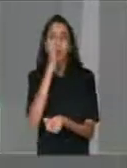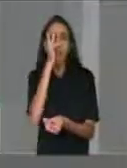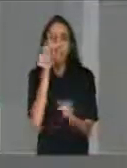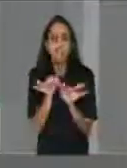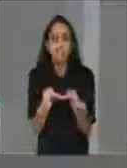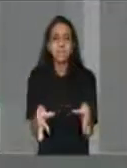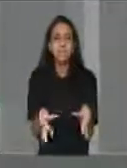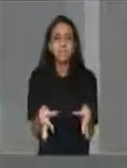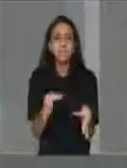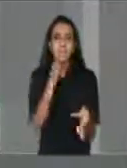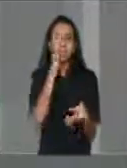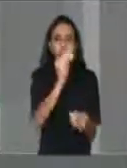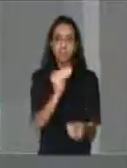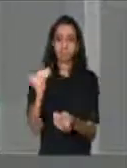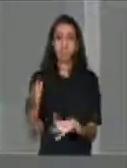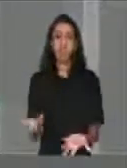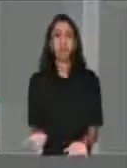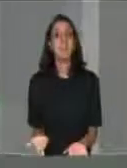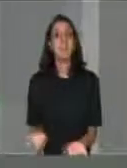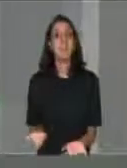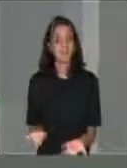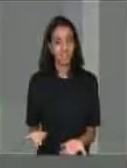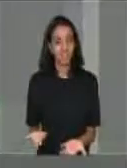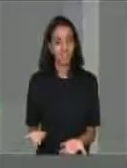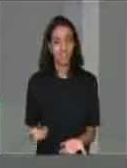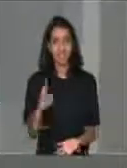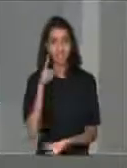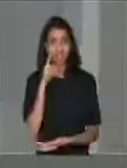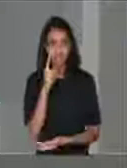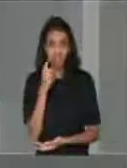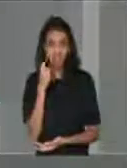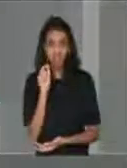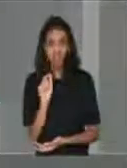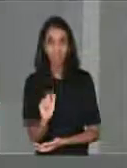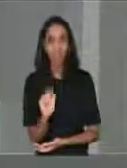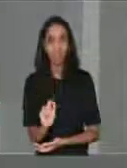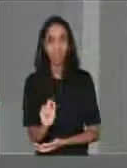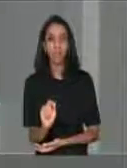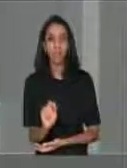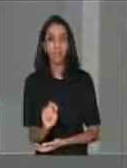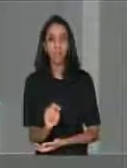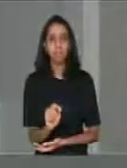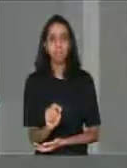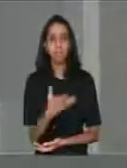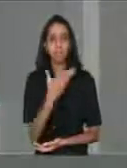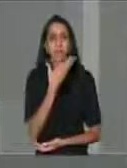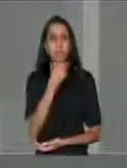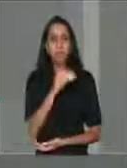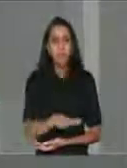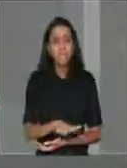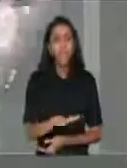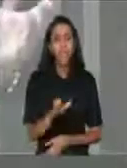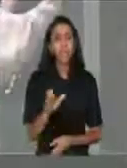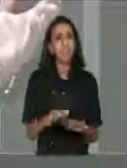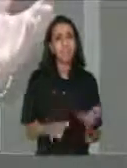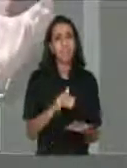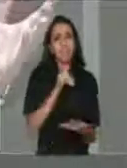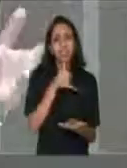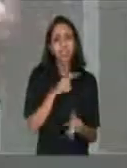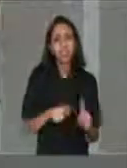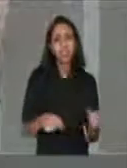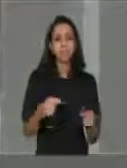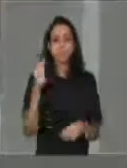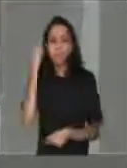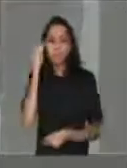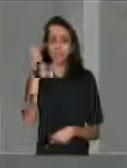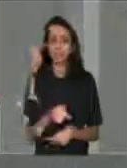pequenina, mas que faz a gente ver que a sina do menino infeliz tem que nos iluminar.